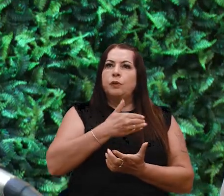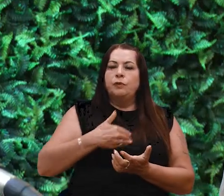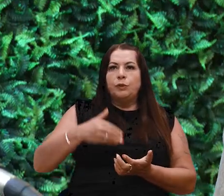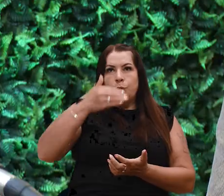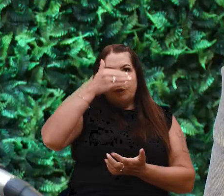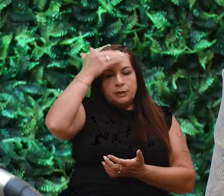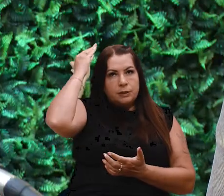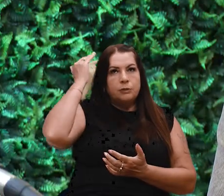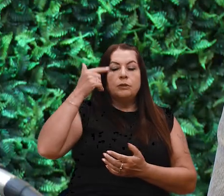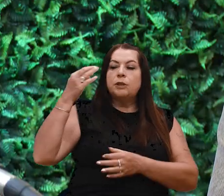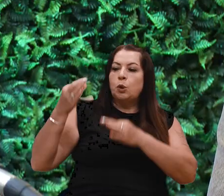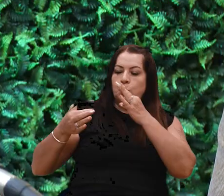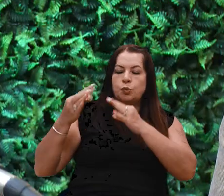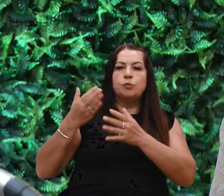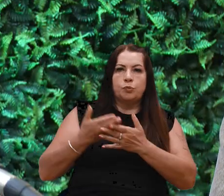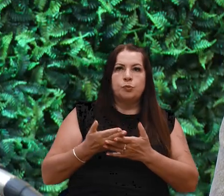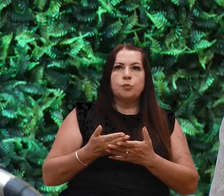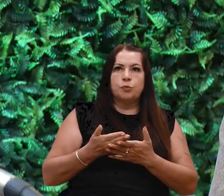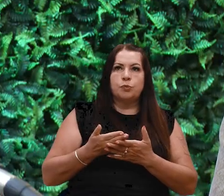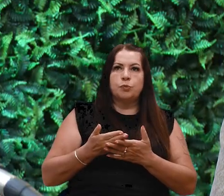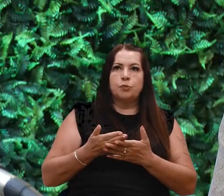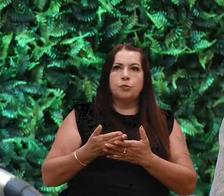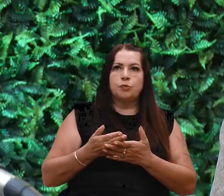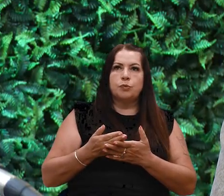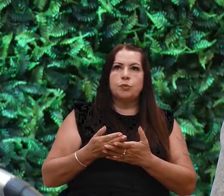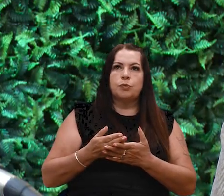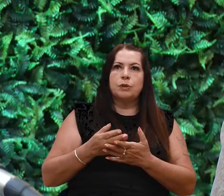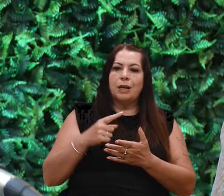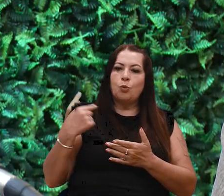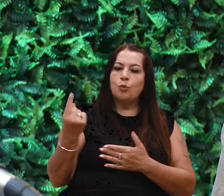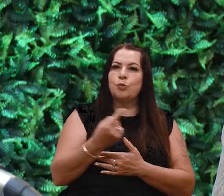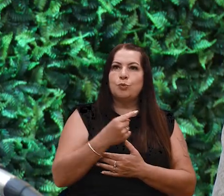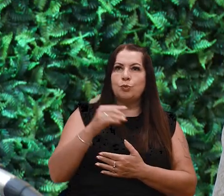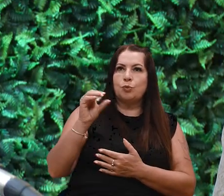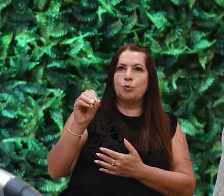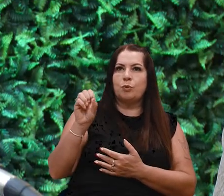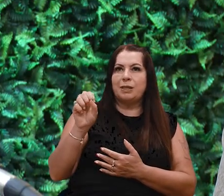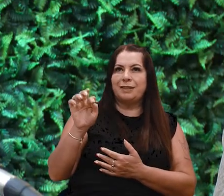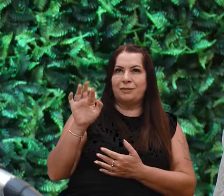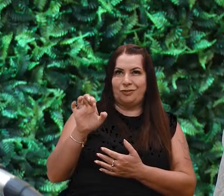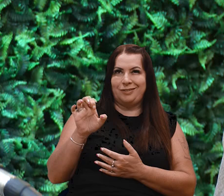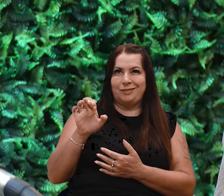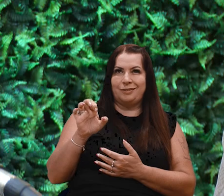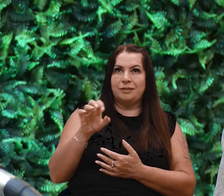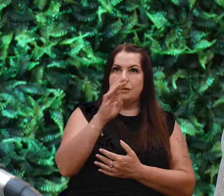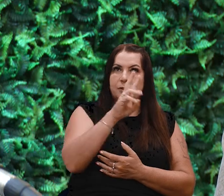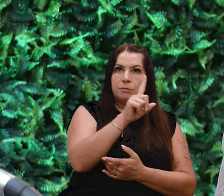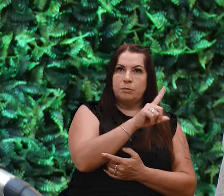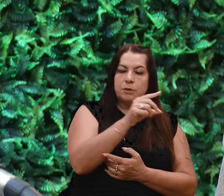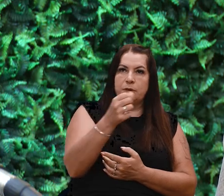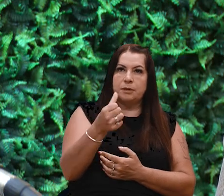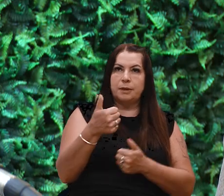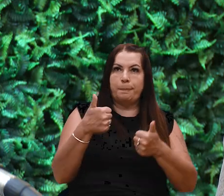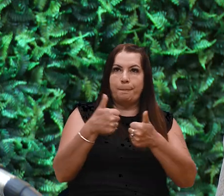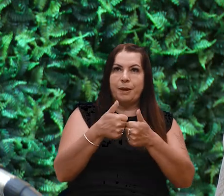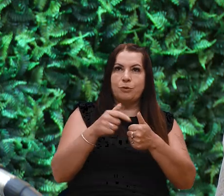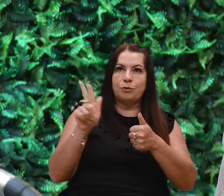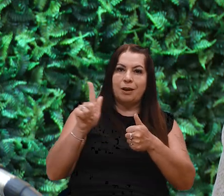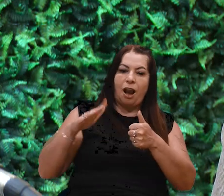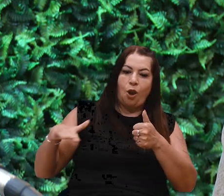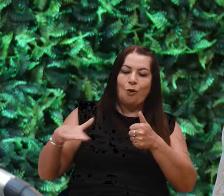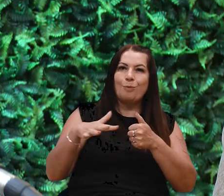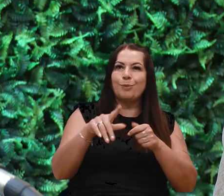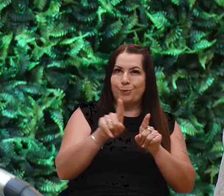tem que ser justo, o contorno oeste, que vai ligar a 116 com a região de Galópolis, que também